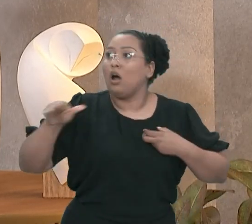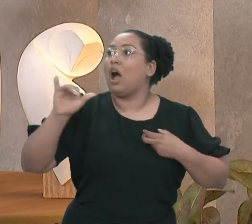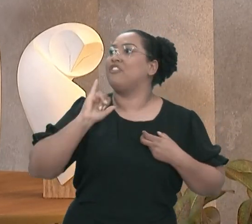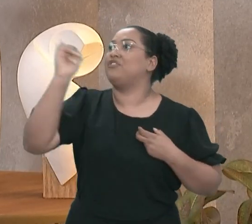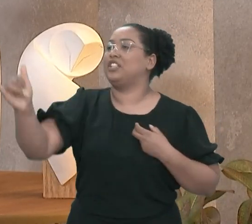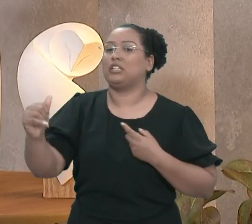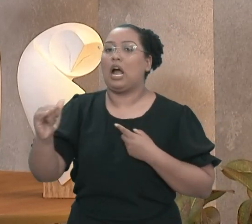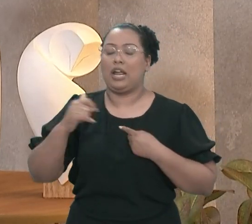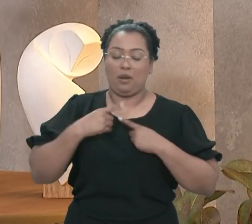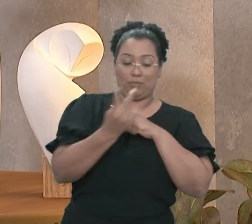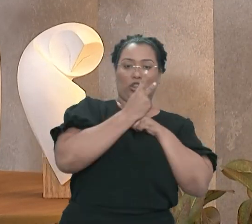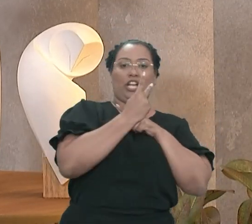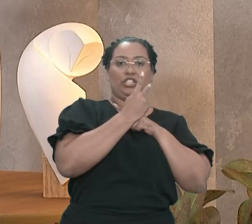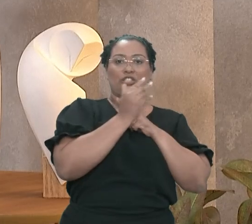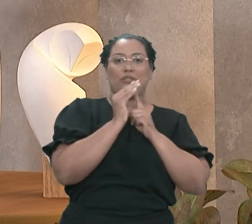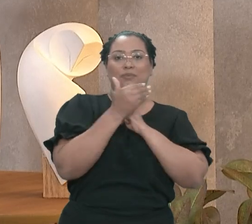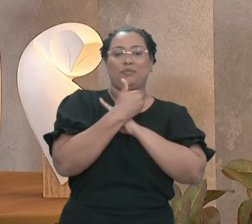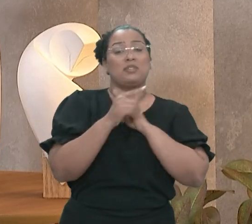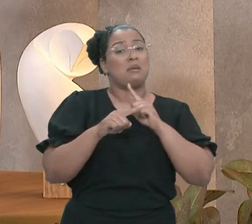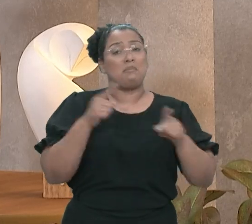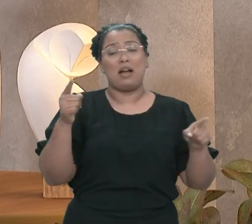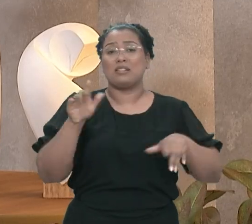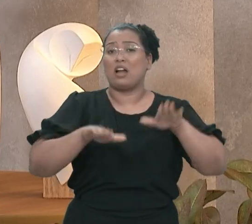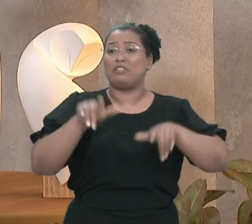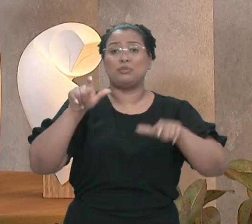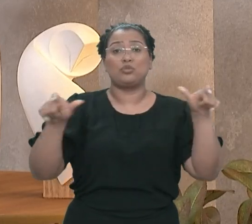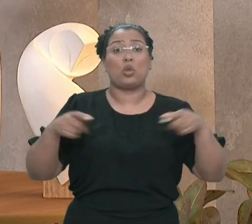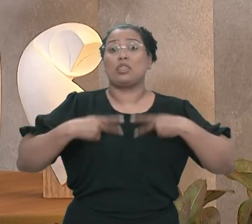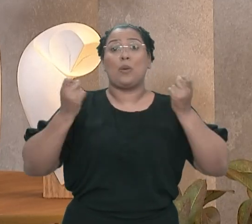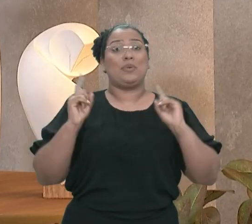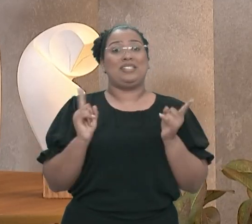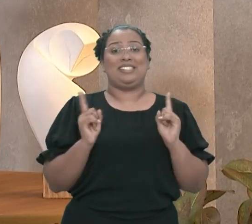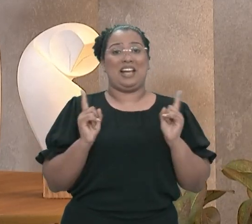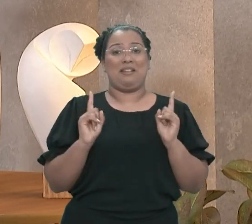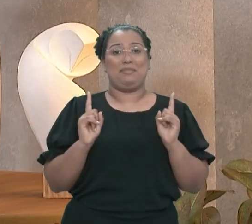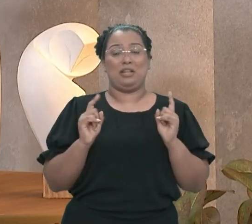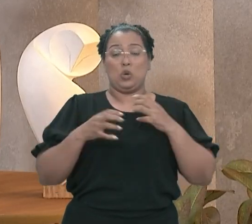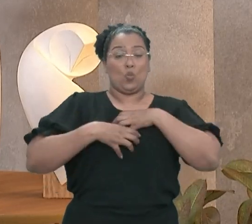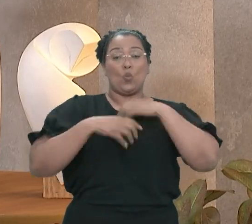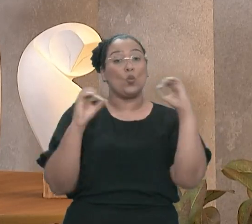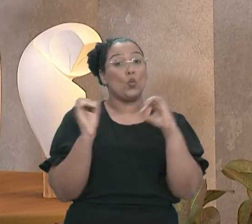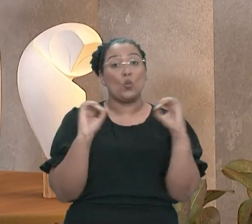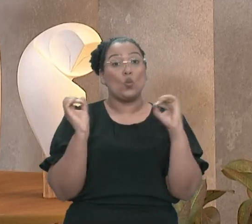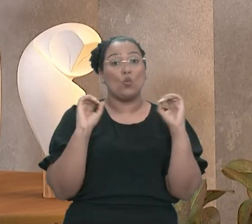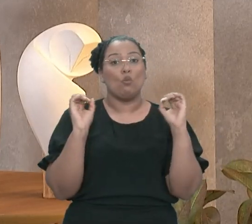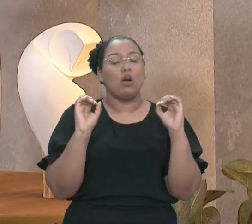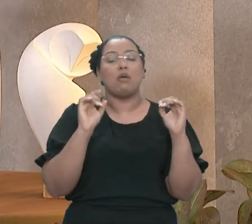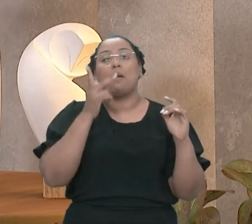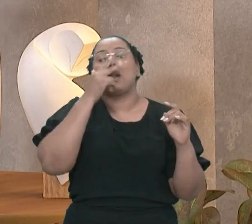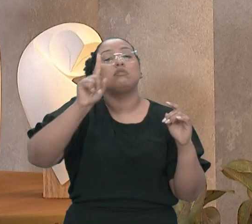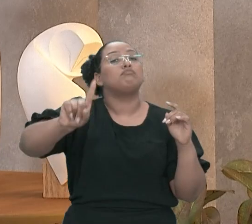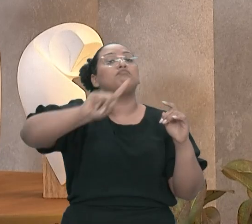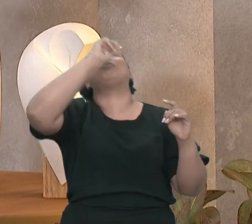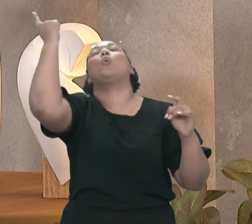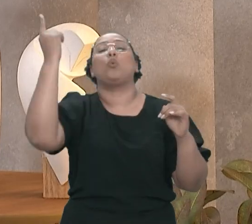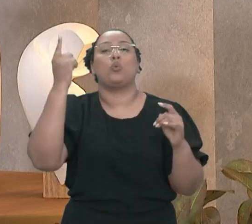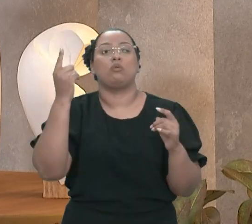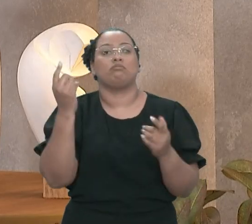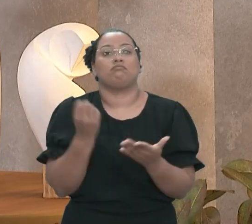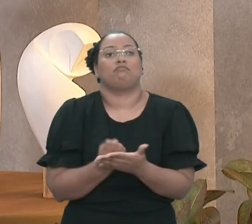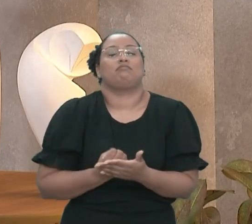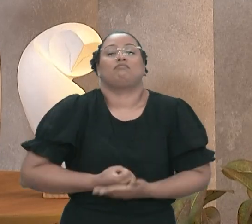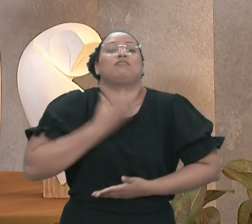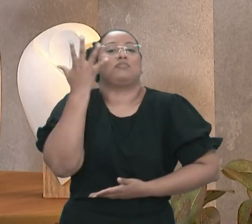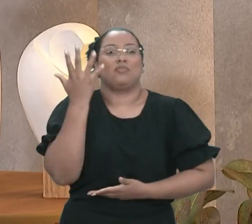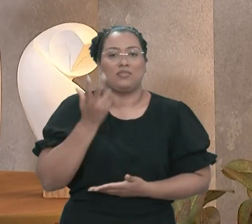Mas muitas das vezes o paciente não tem essa aura. Então ele tem a crise do nada. Então daí